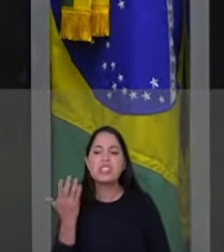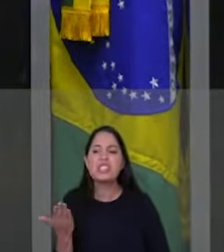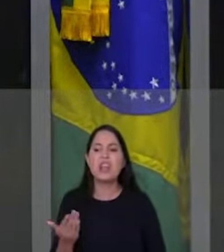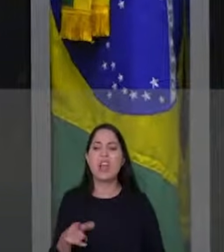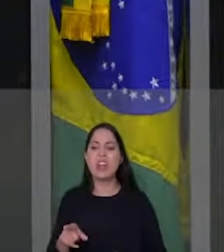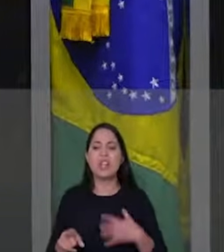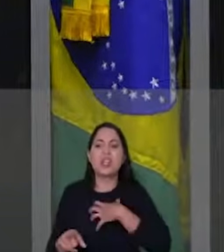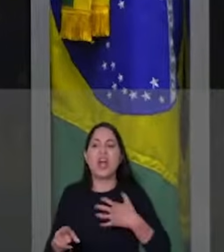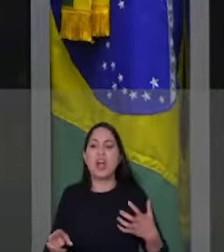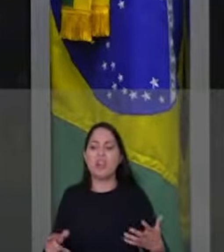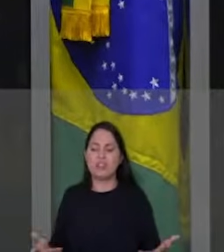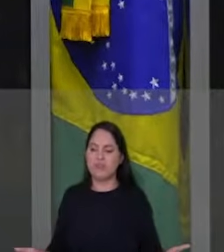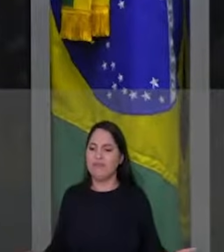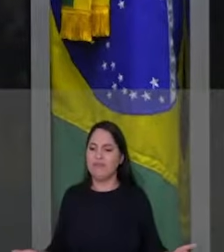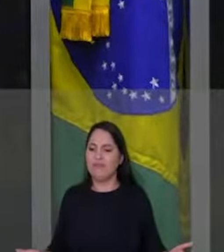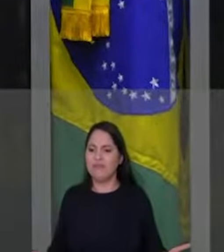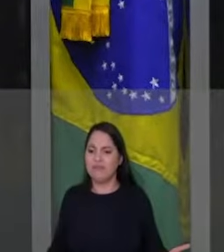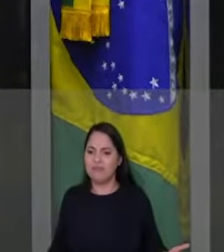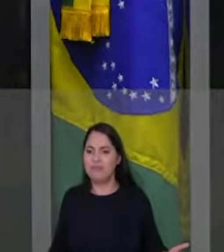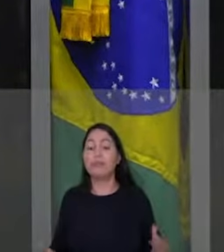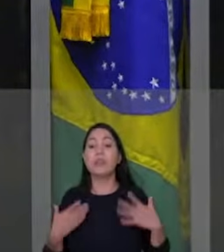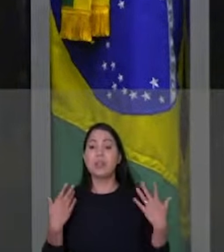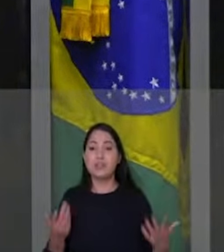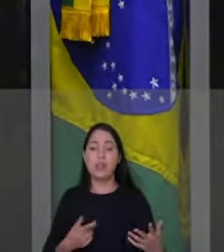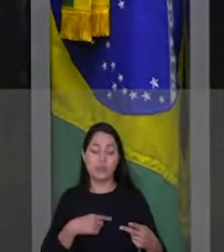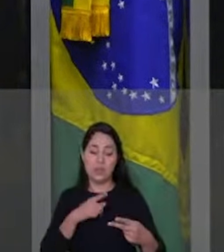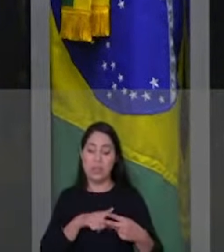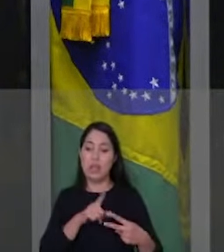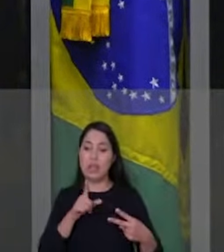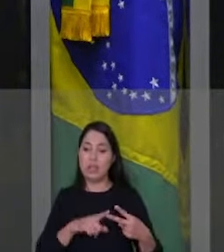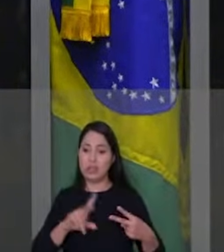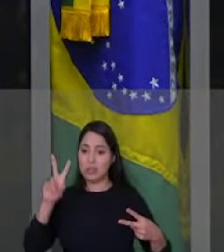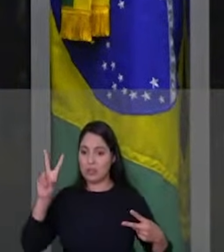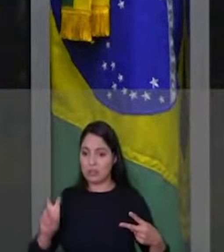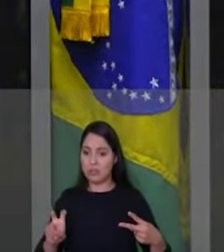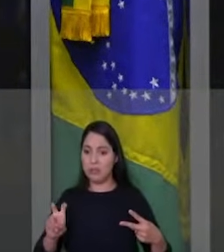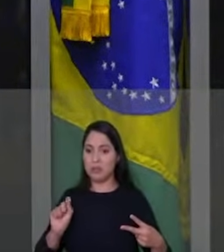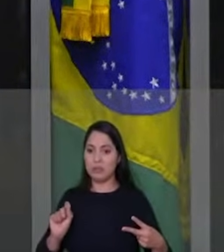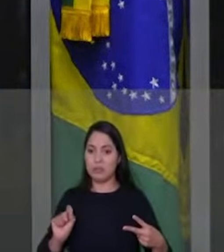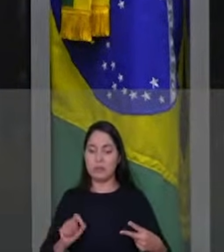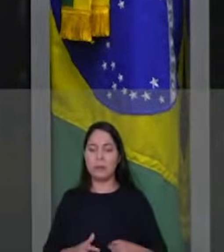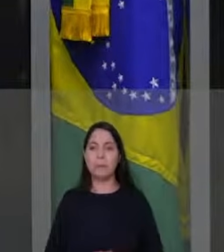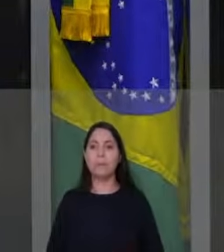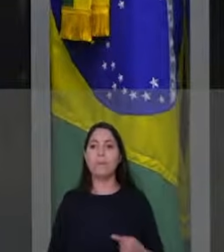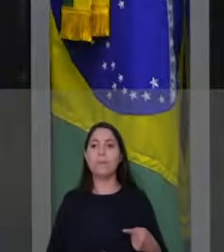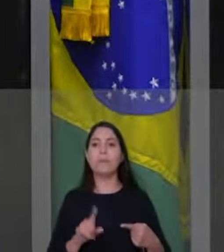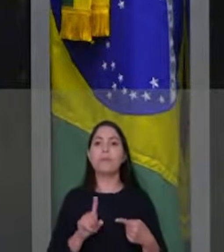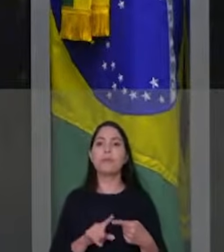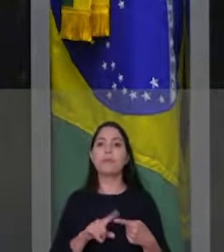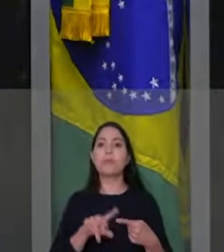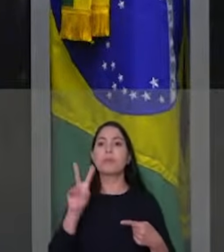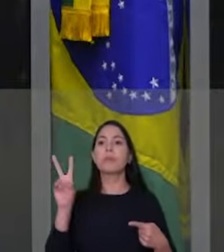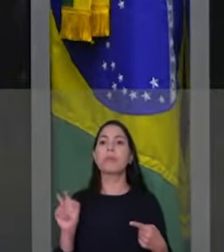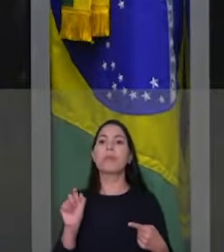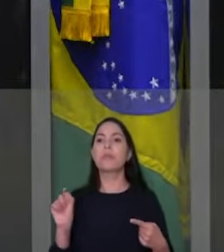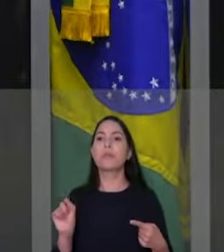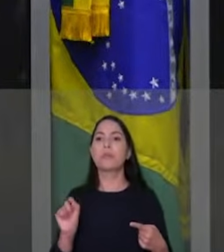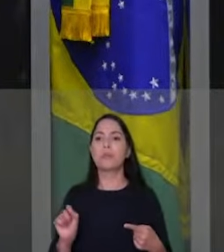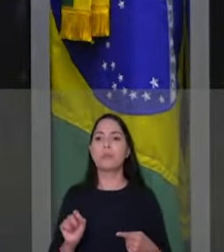reinando. Eu gostaria de falar dois assuntos. O primeiro deles é sobre